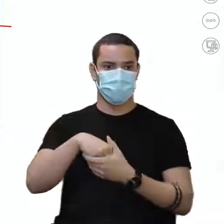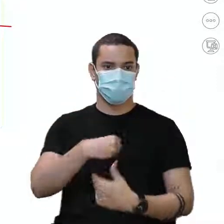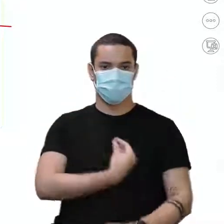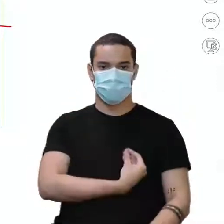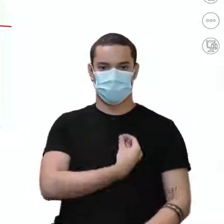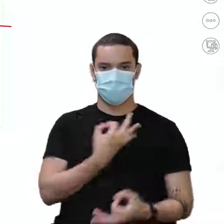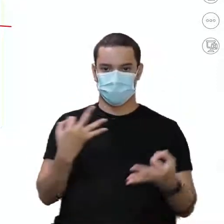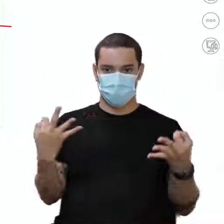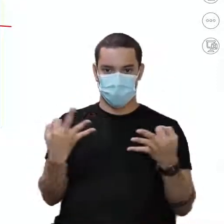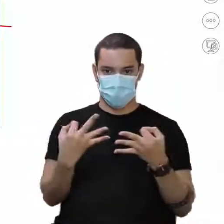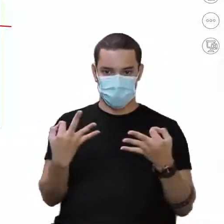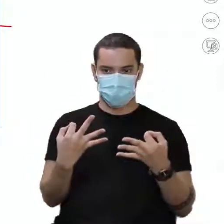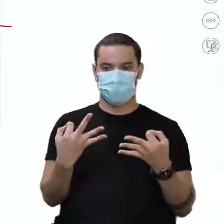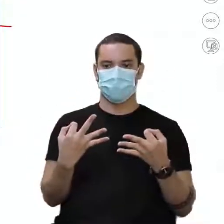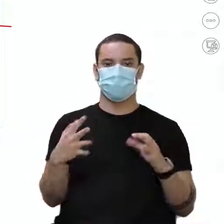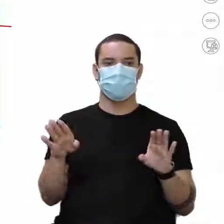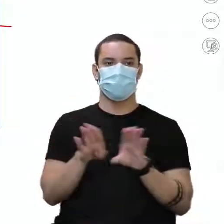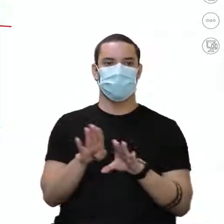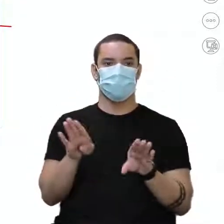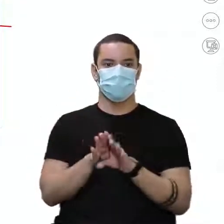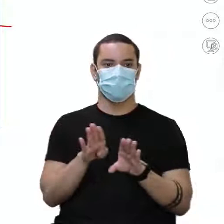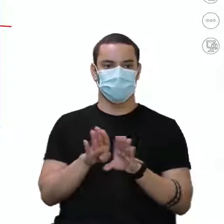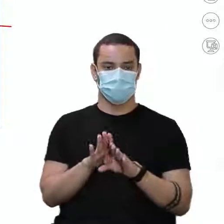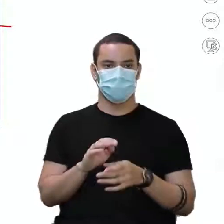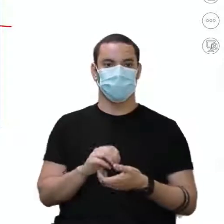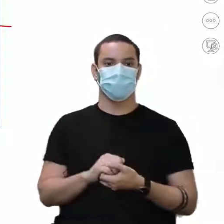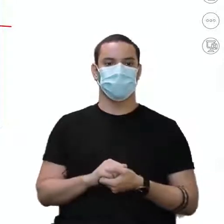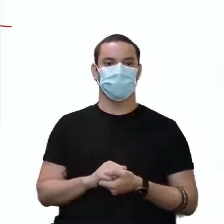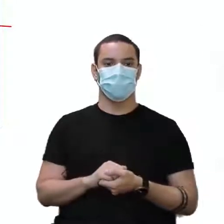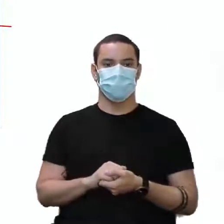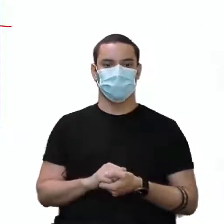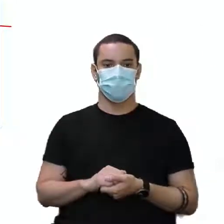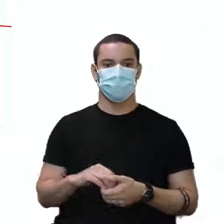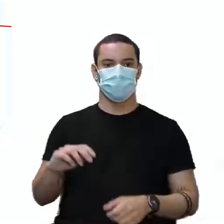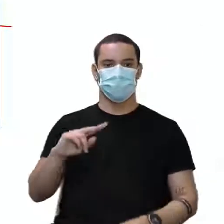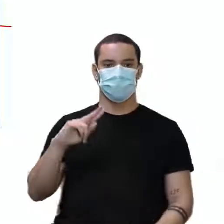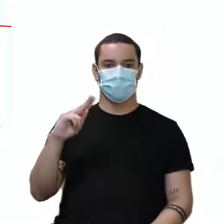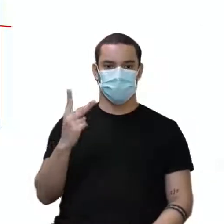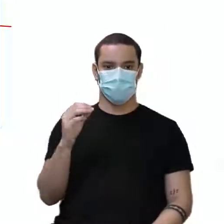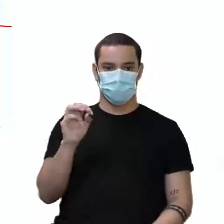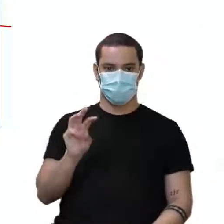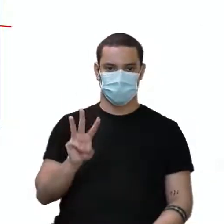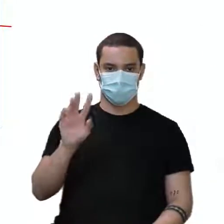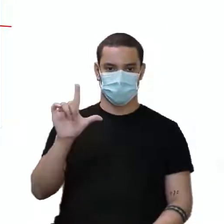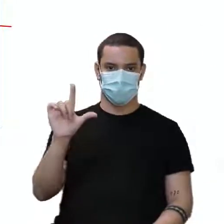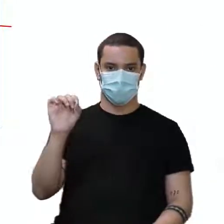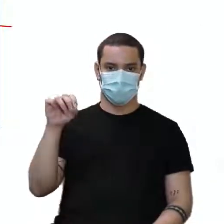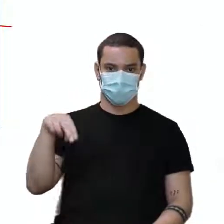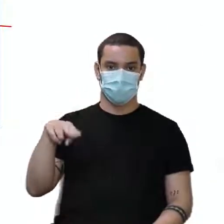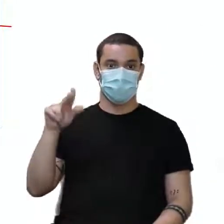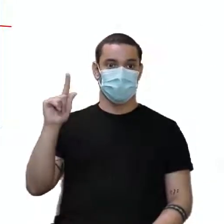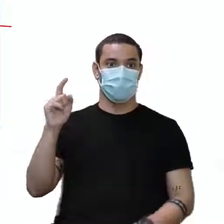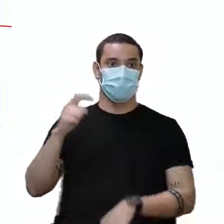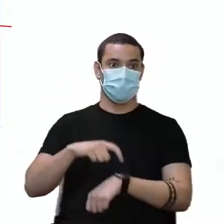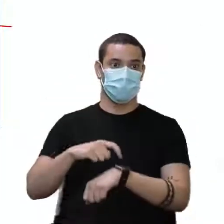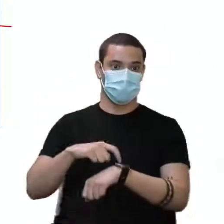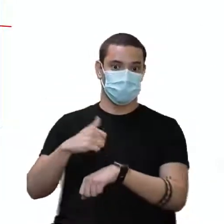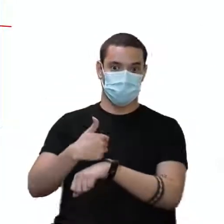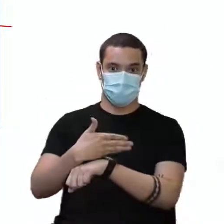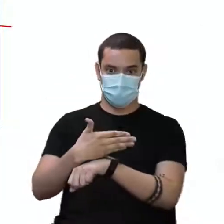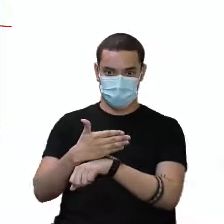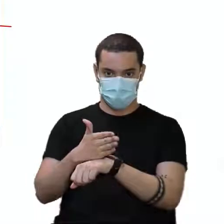perfeito. Não só no presente perfeito, mas também no presente perfeito, como how long, quanto tempo,